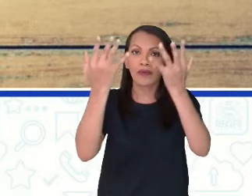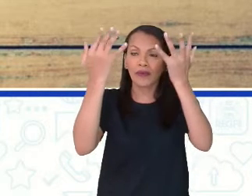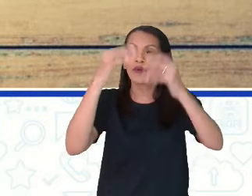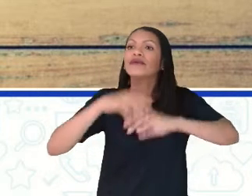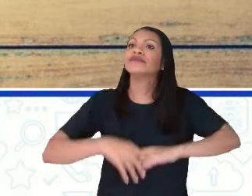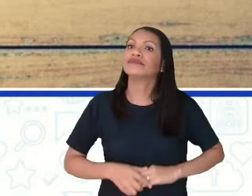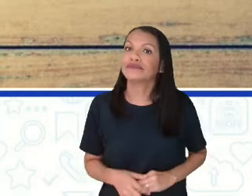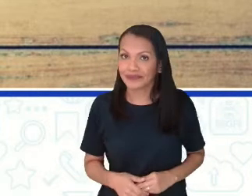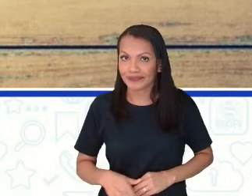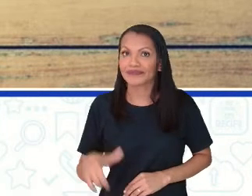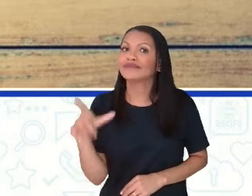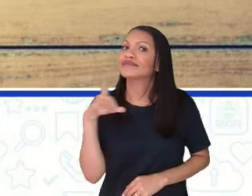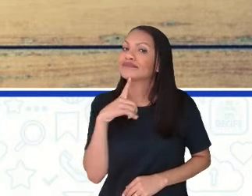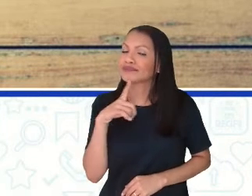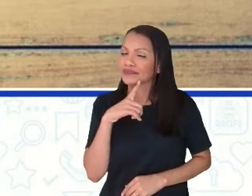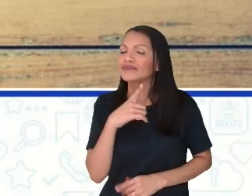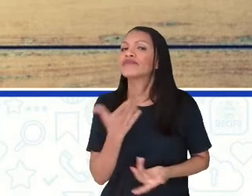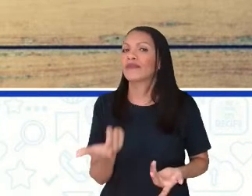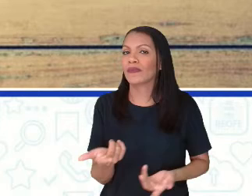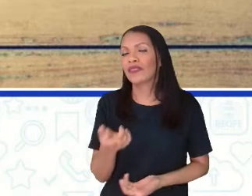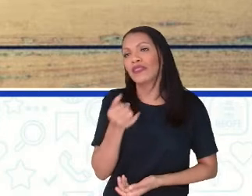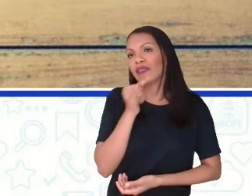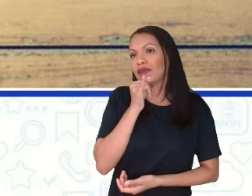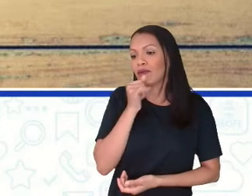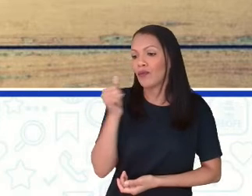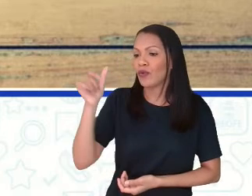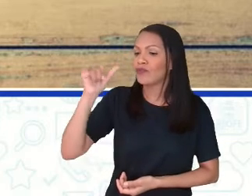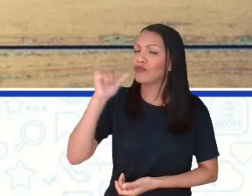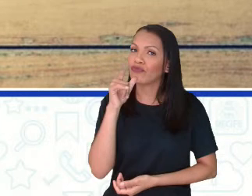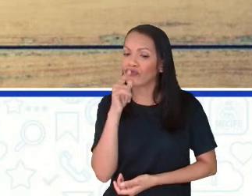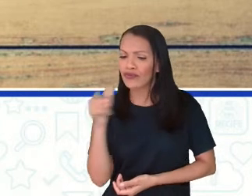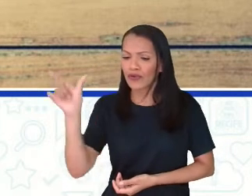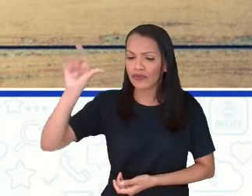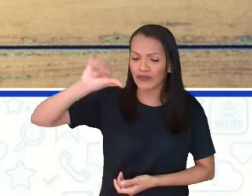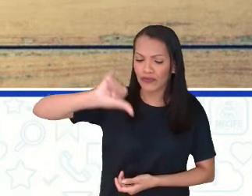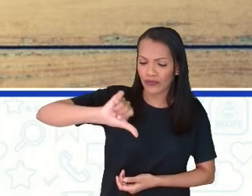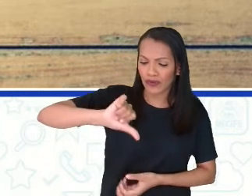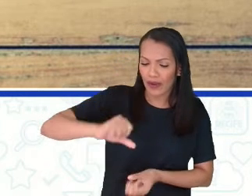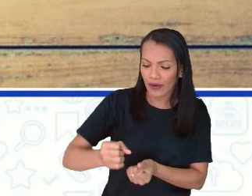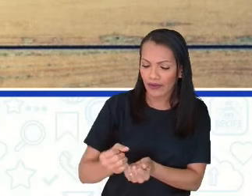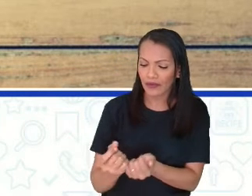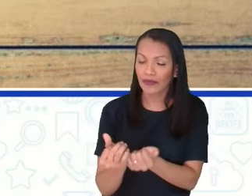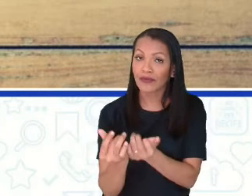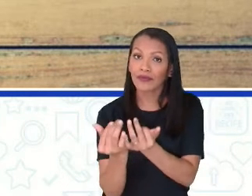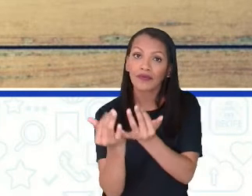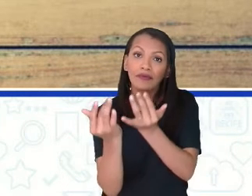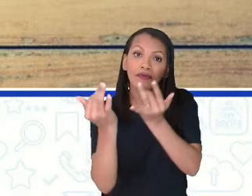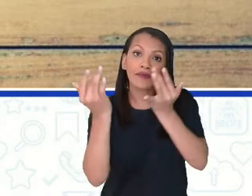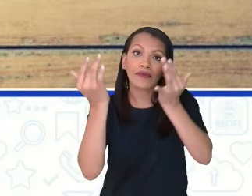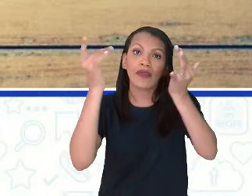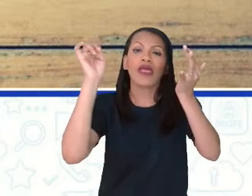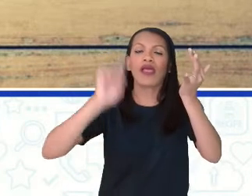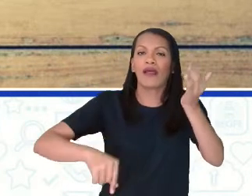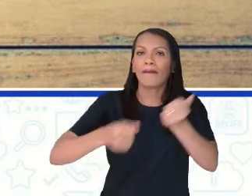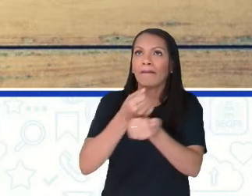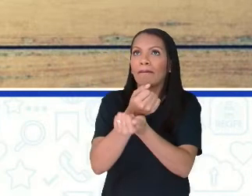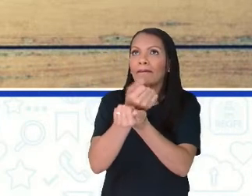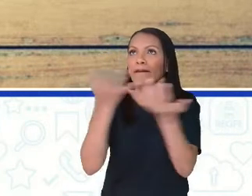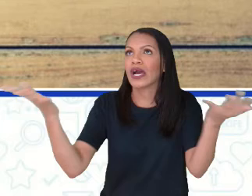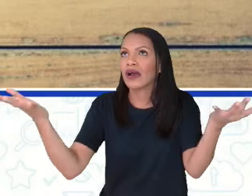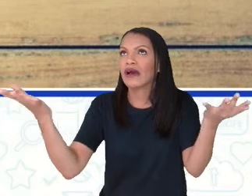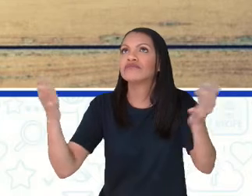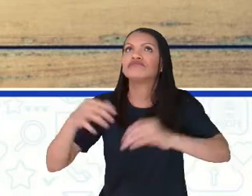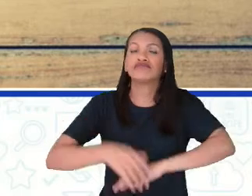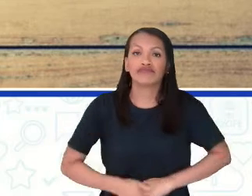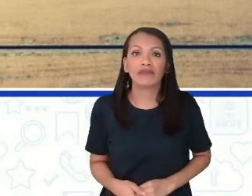até o líquido evaporar, ficando sólido. Neste caso, o componente líquido é perdido. E o desenho